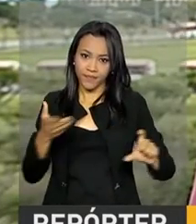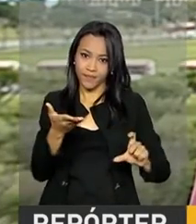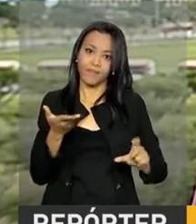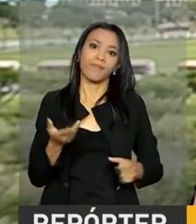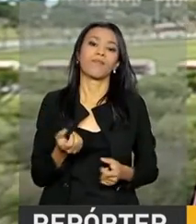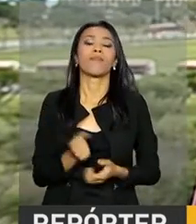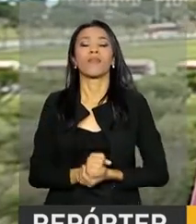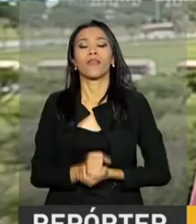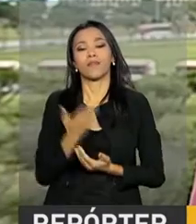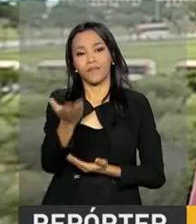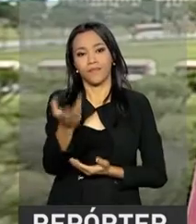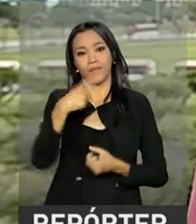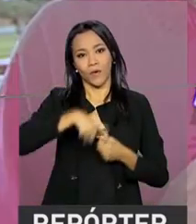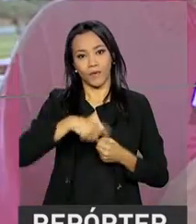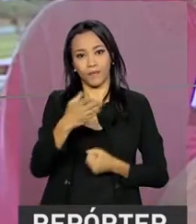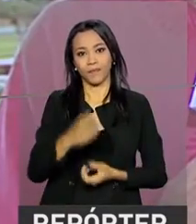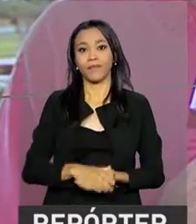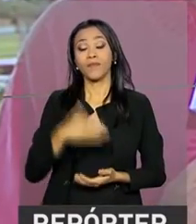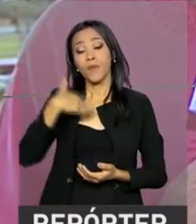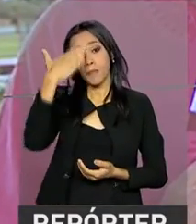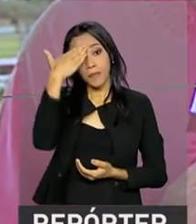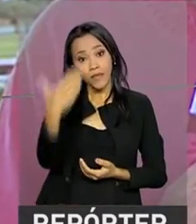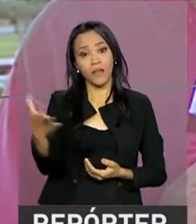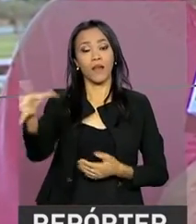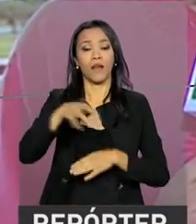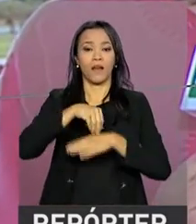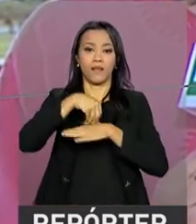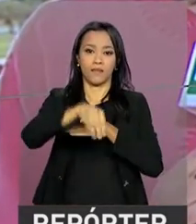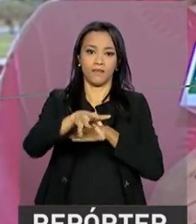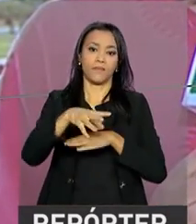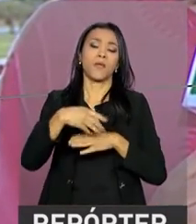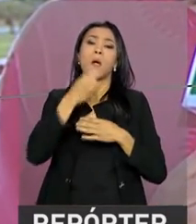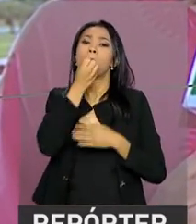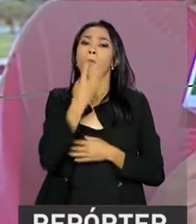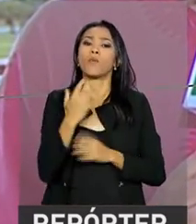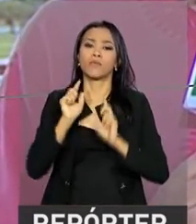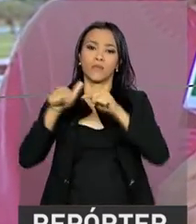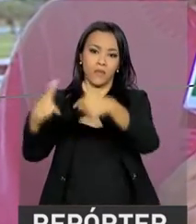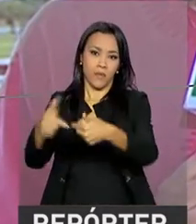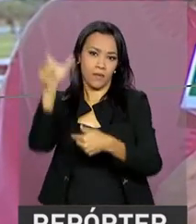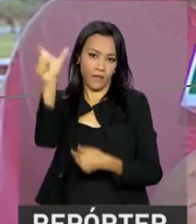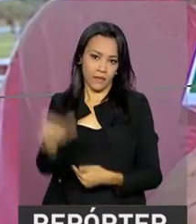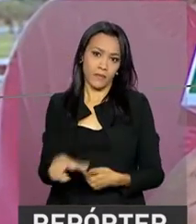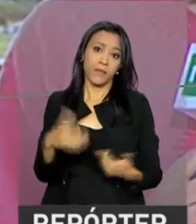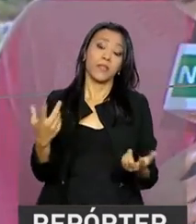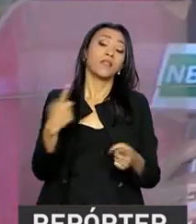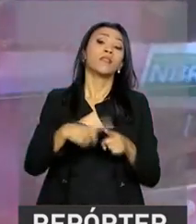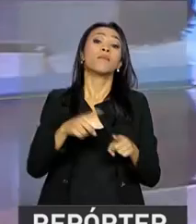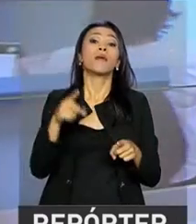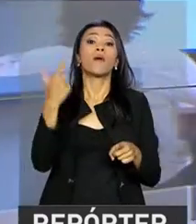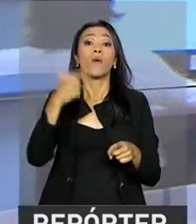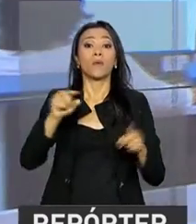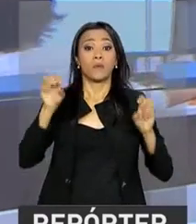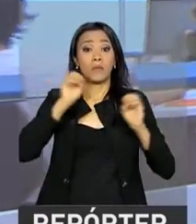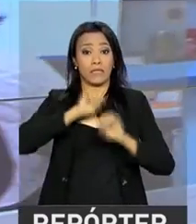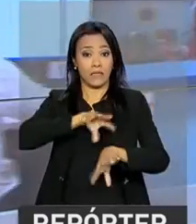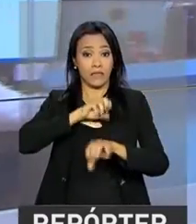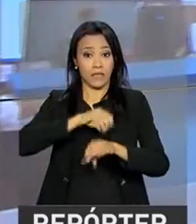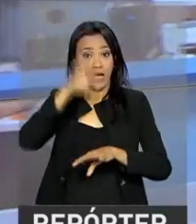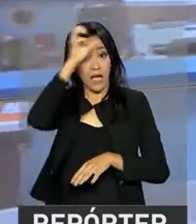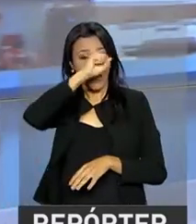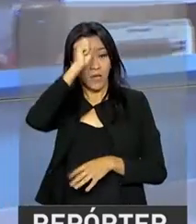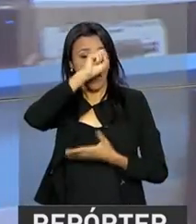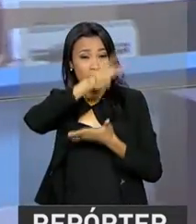cela renata é com você obrigada thaíssa pelas suas informações bom trabalho pra você e por falar em educação aprender a